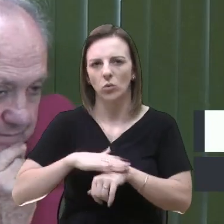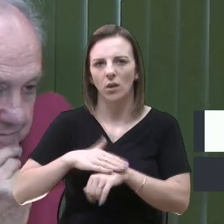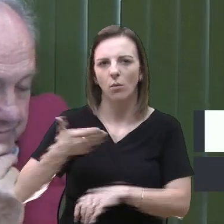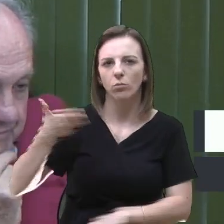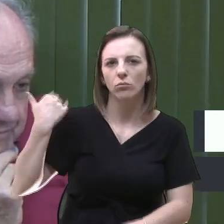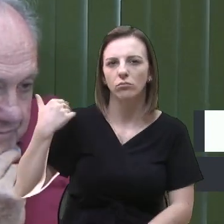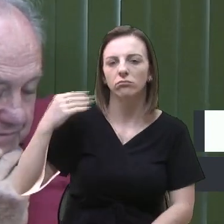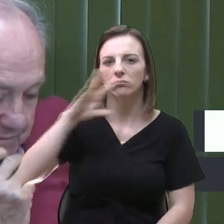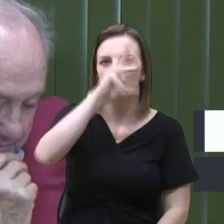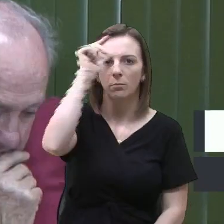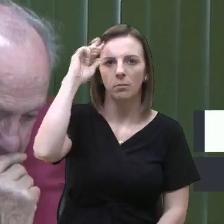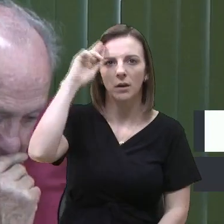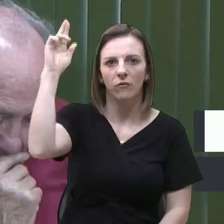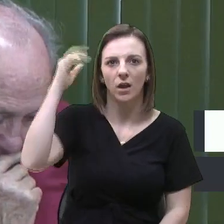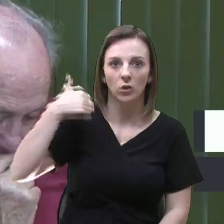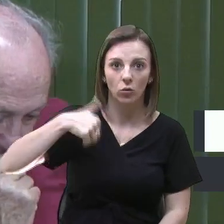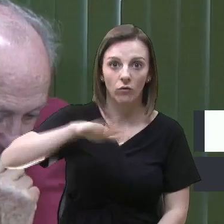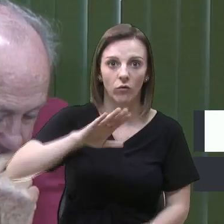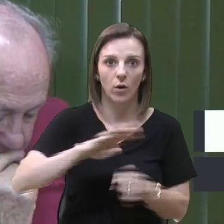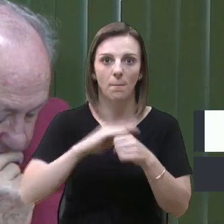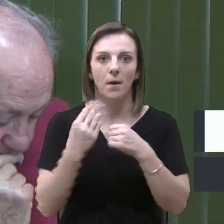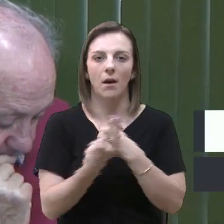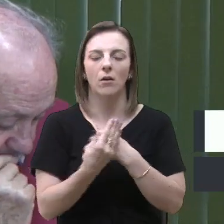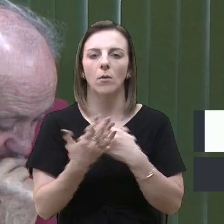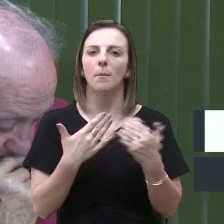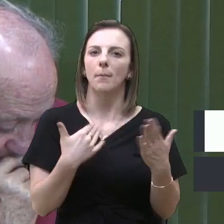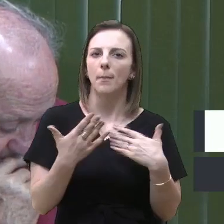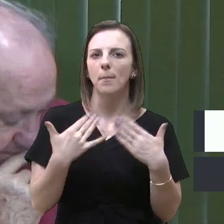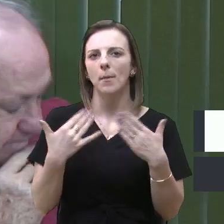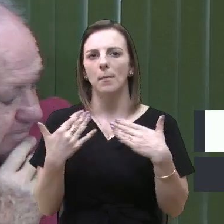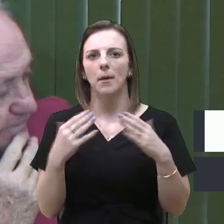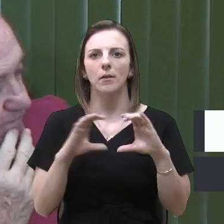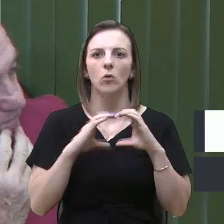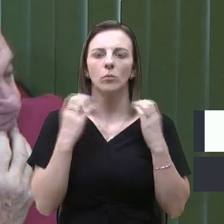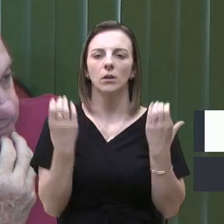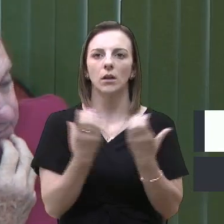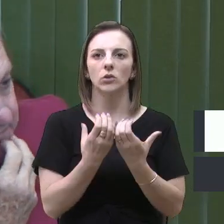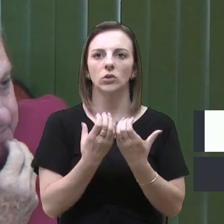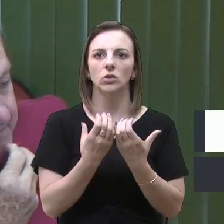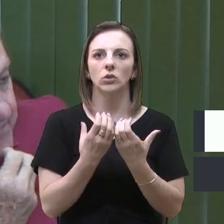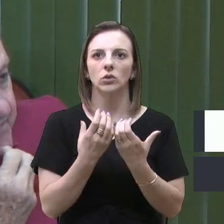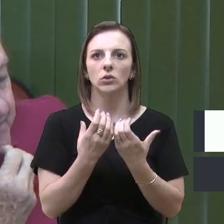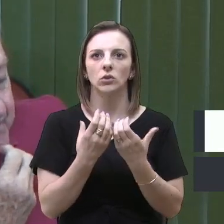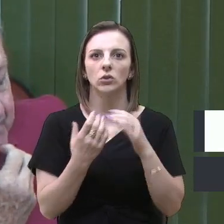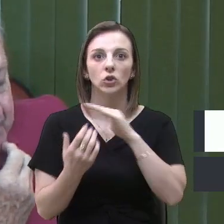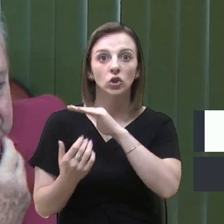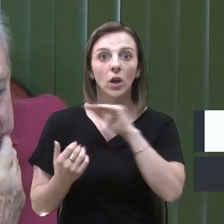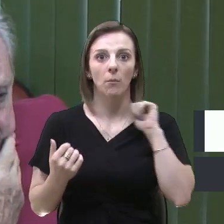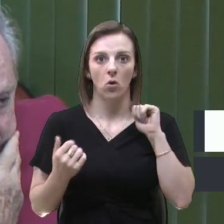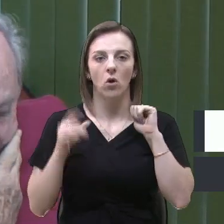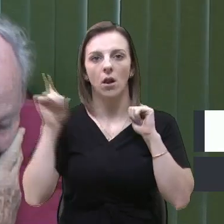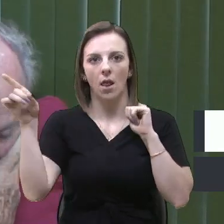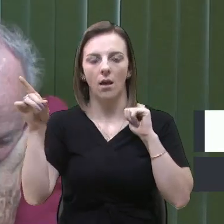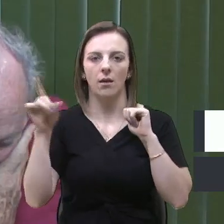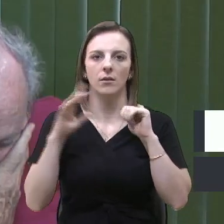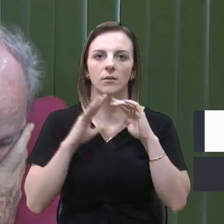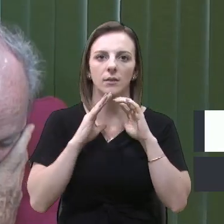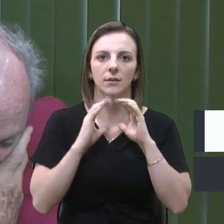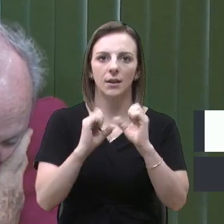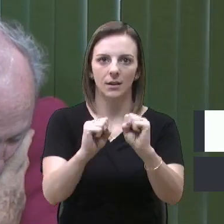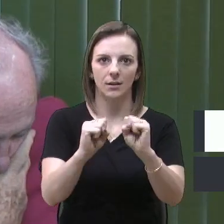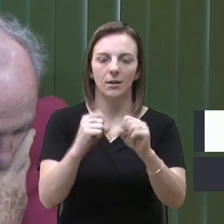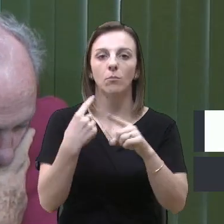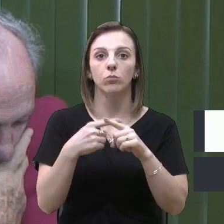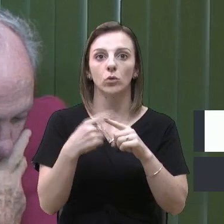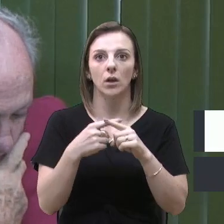bairro, quando ouviu a comunidade, nos chamaram na secretaria, porque os moradores lá